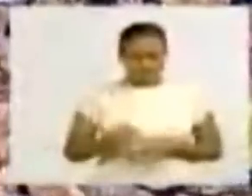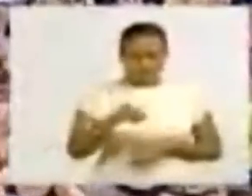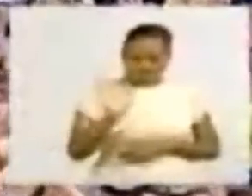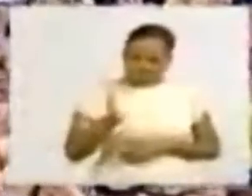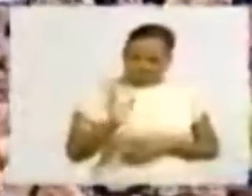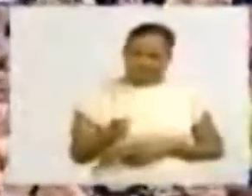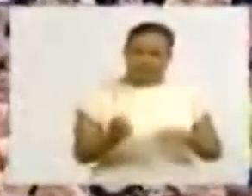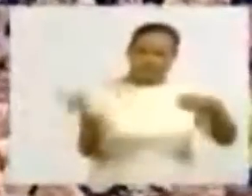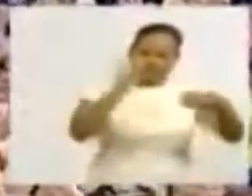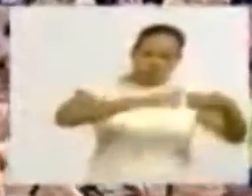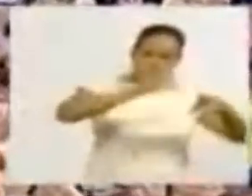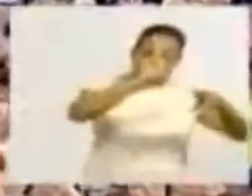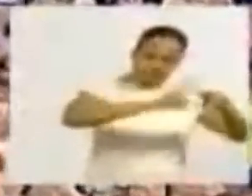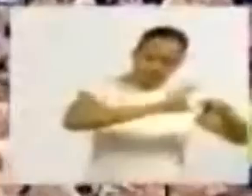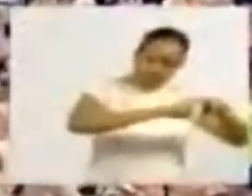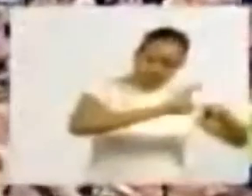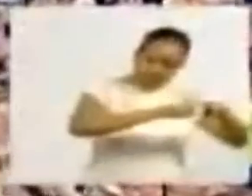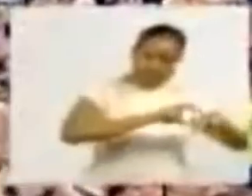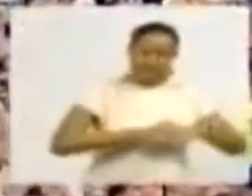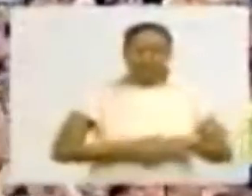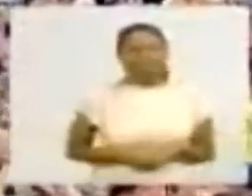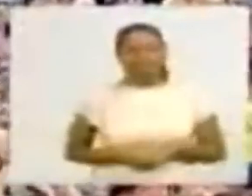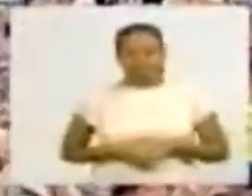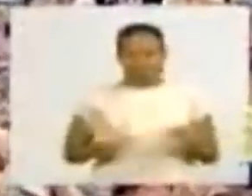E você já vai tomando o seu lugar.